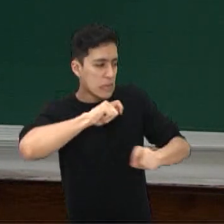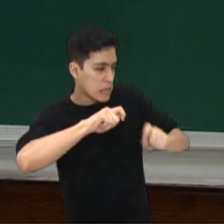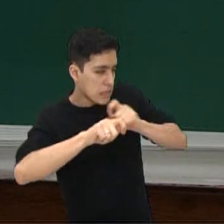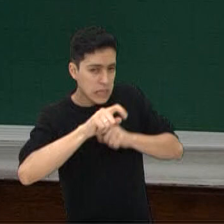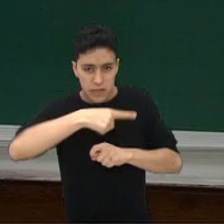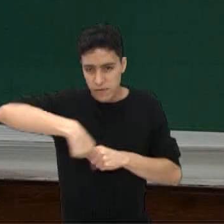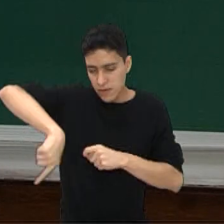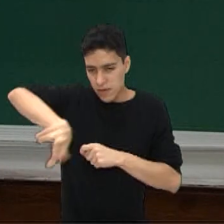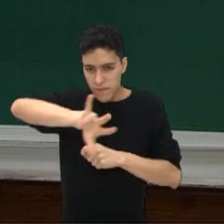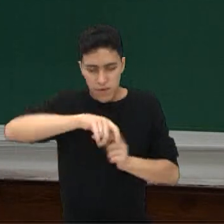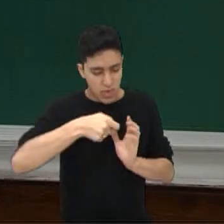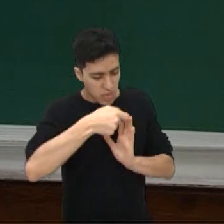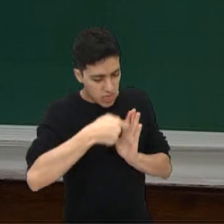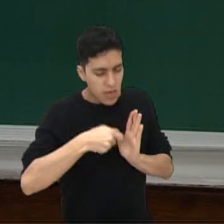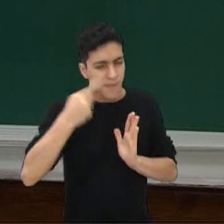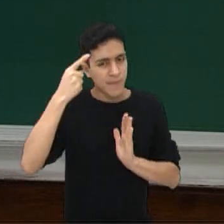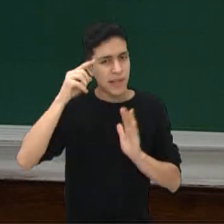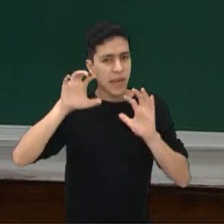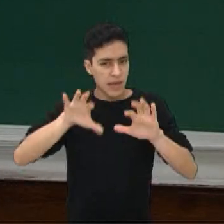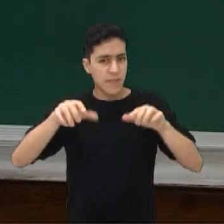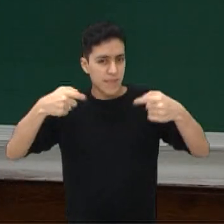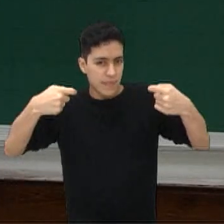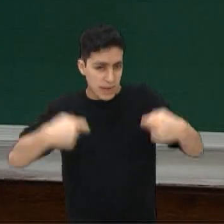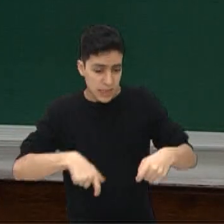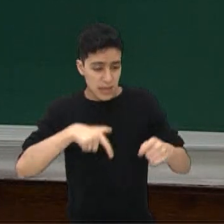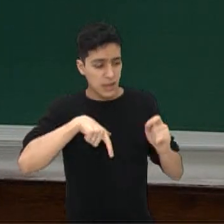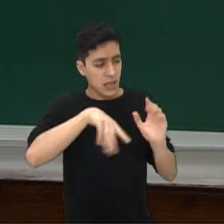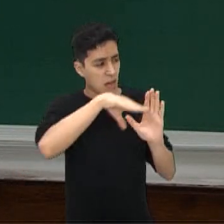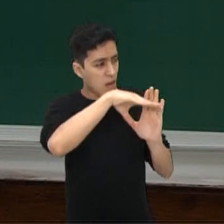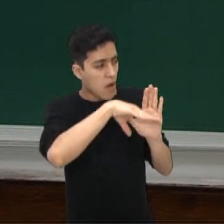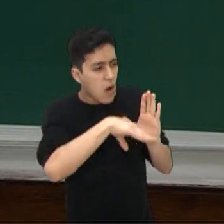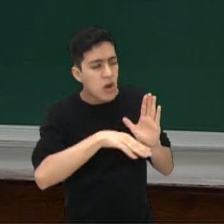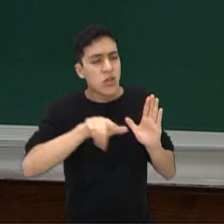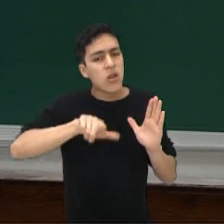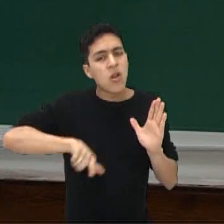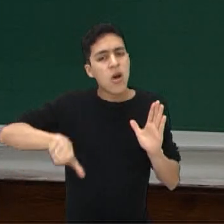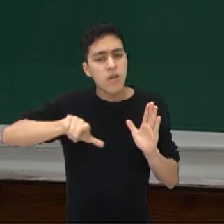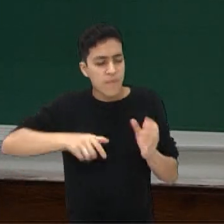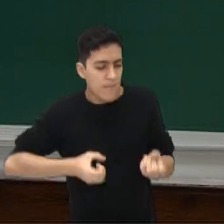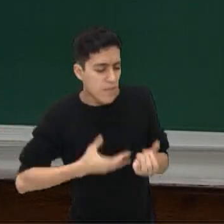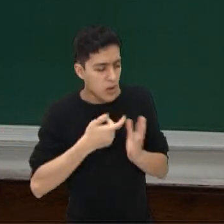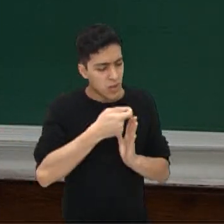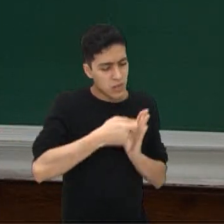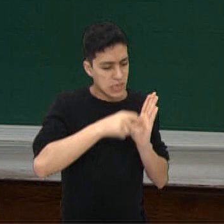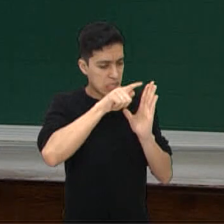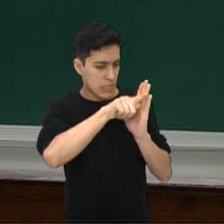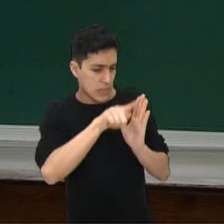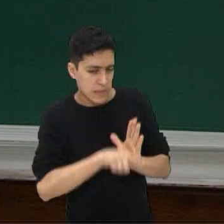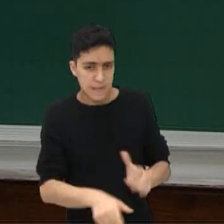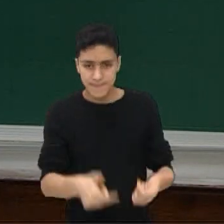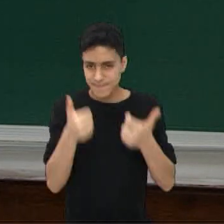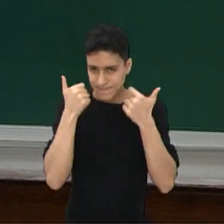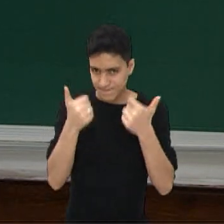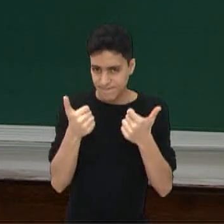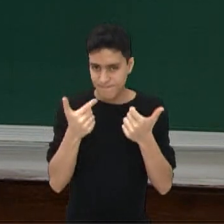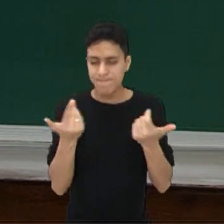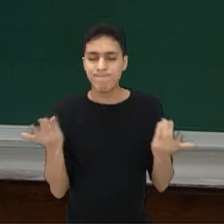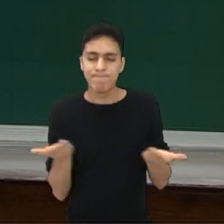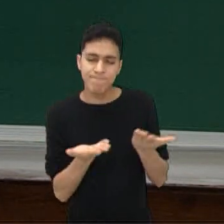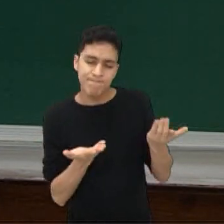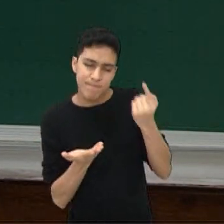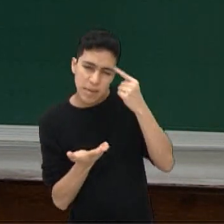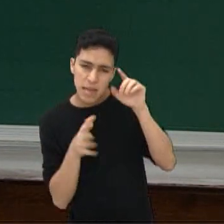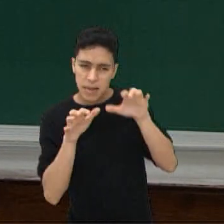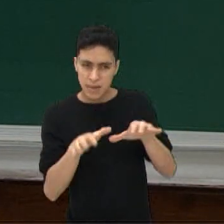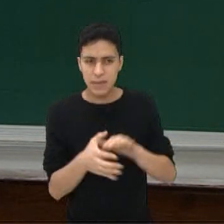você for produzir, você também tem que pensar nisso. Existe uma ordem lógica ali para produzir as questões, certo? Vamos pensar